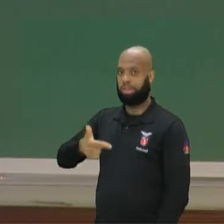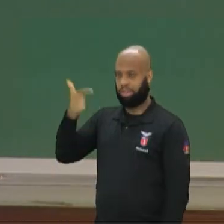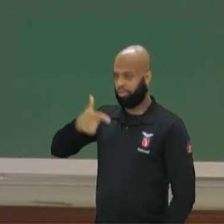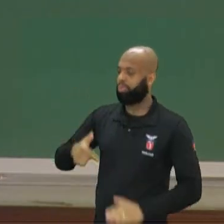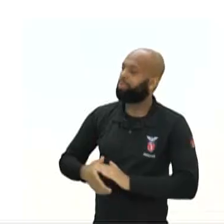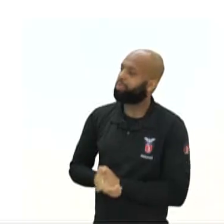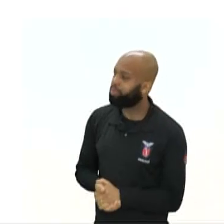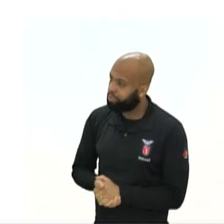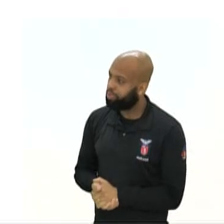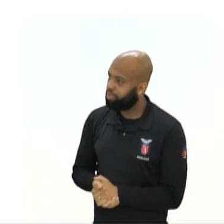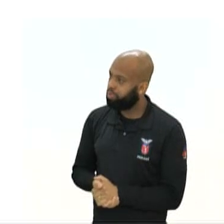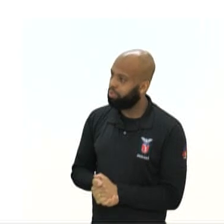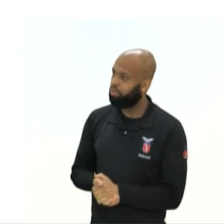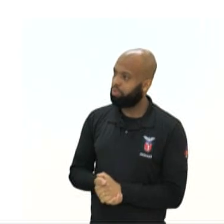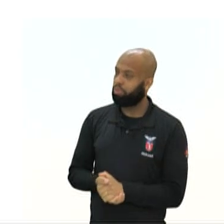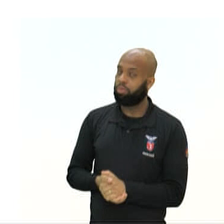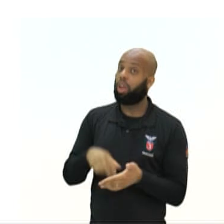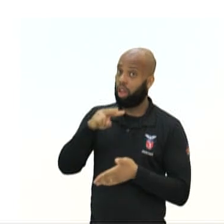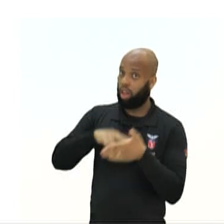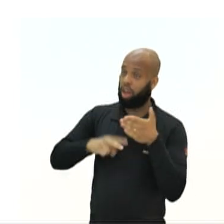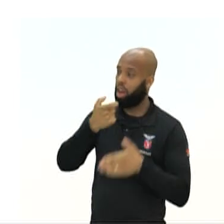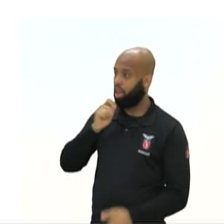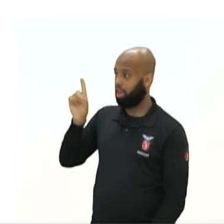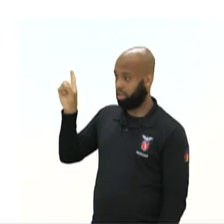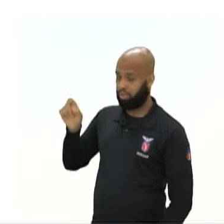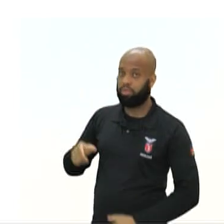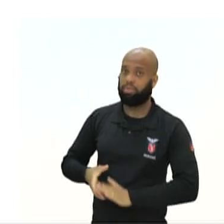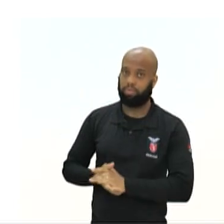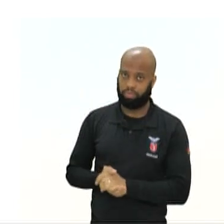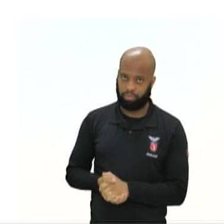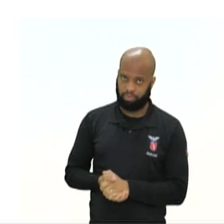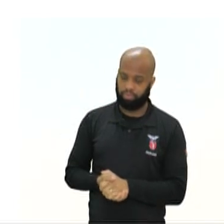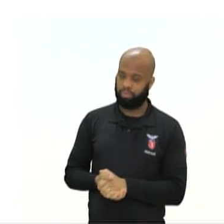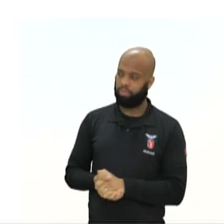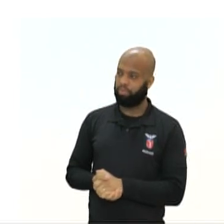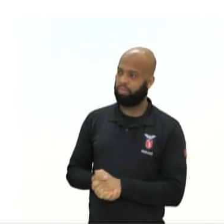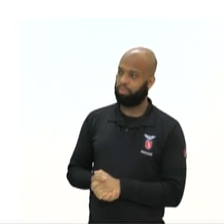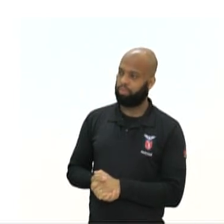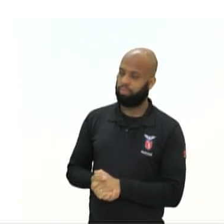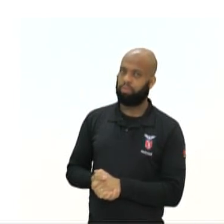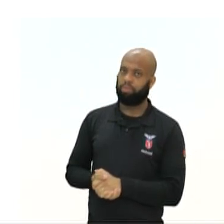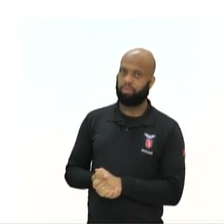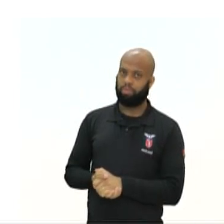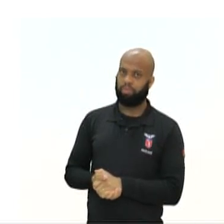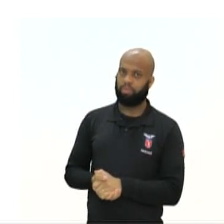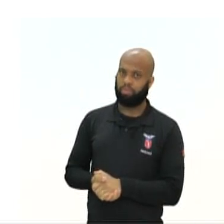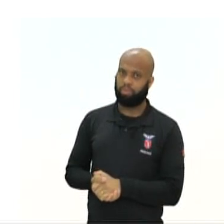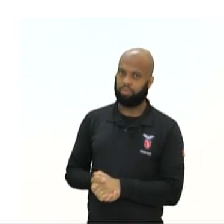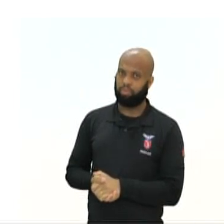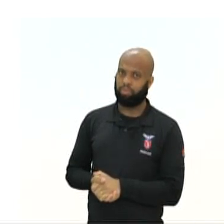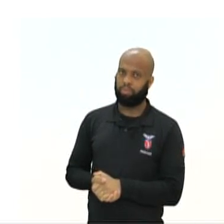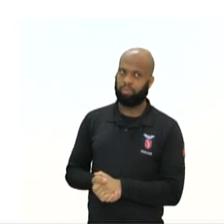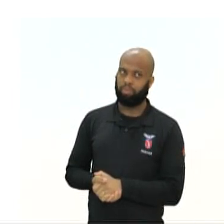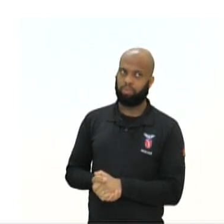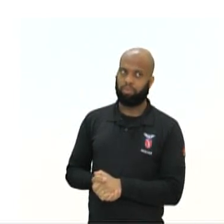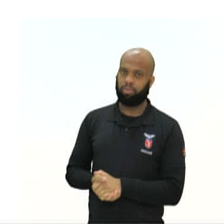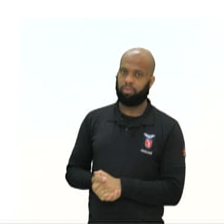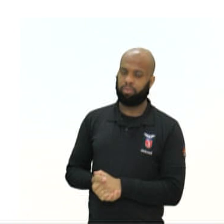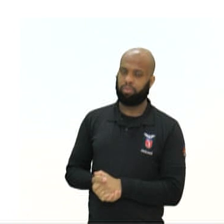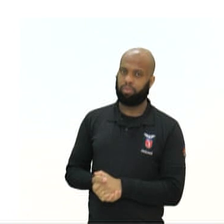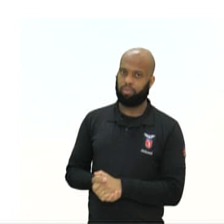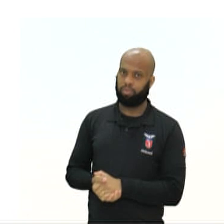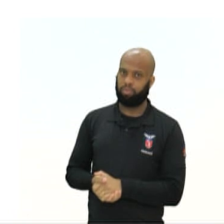repórter. Your music has helped others through difficult times that they have been through. Is there